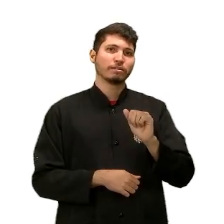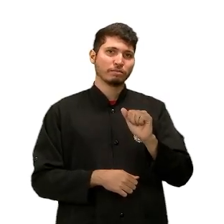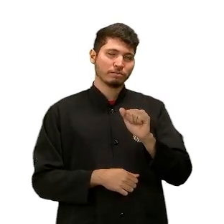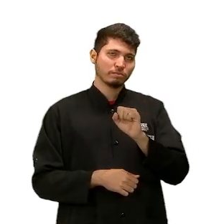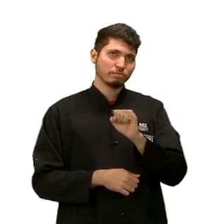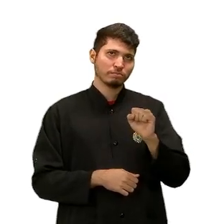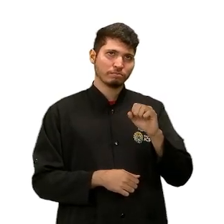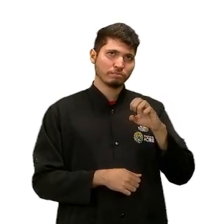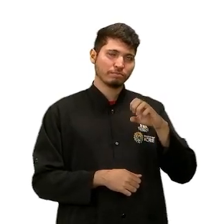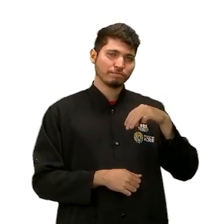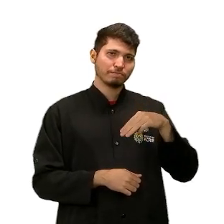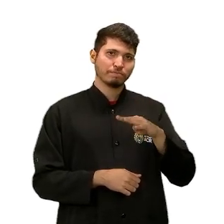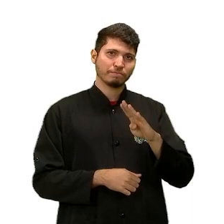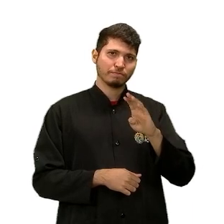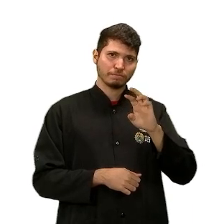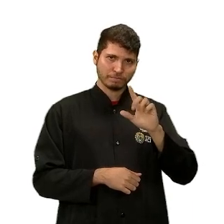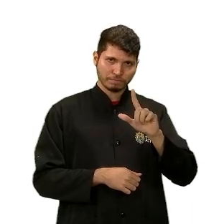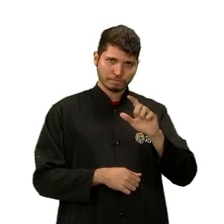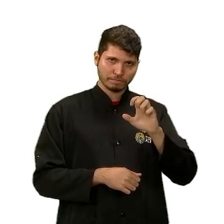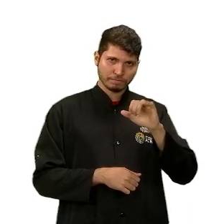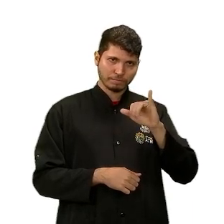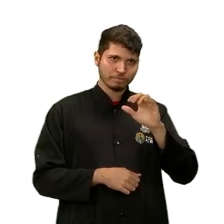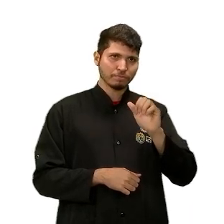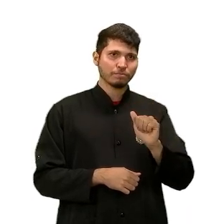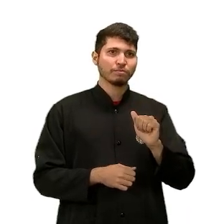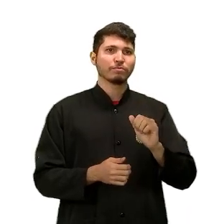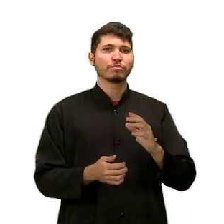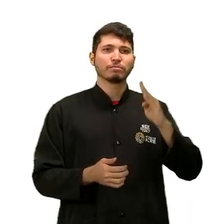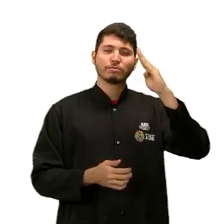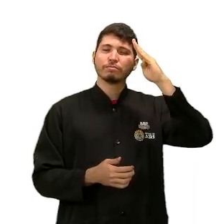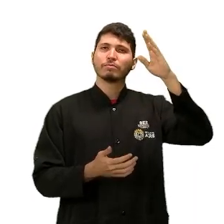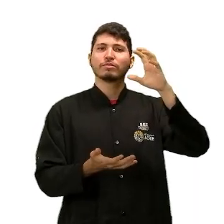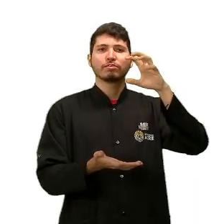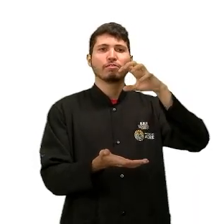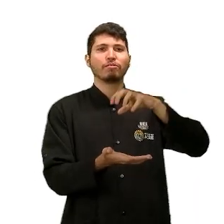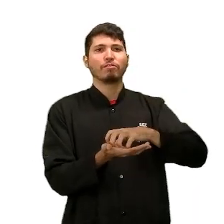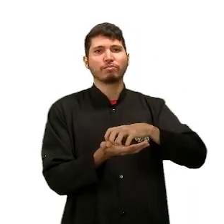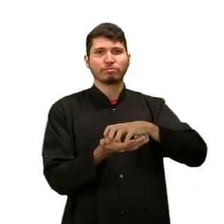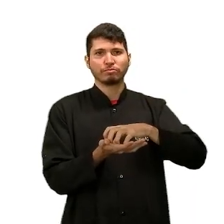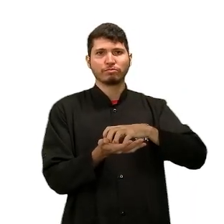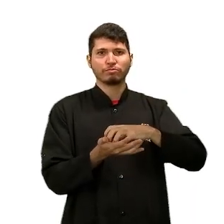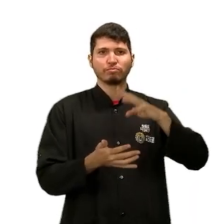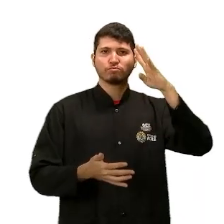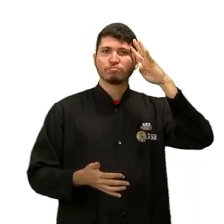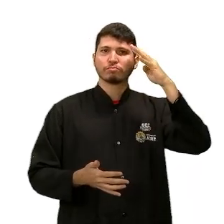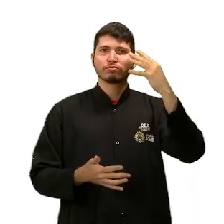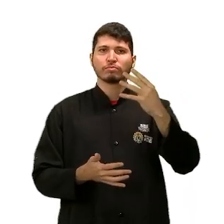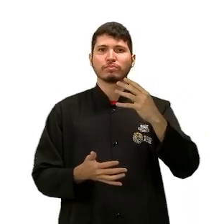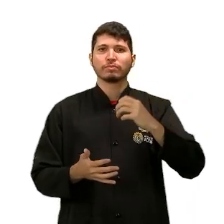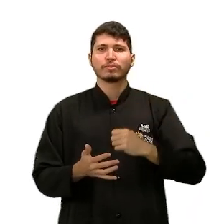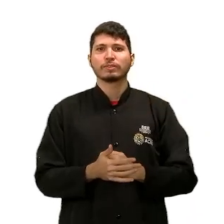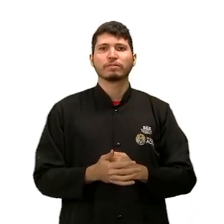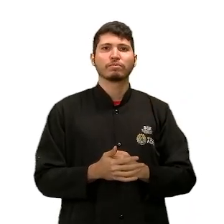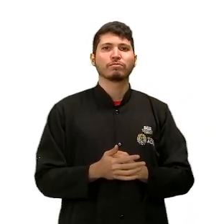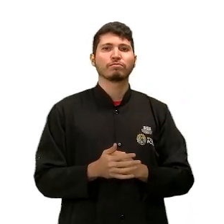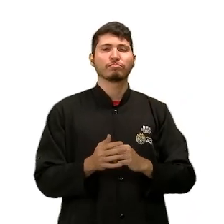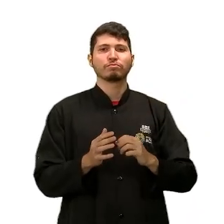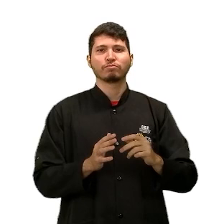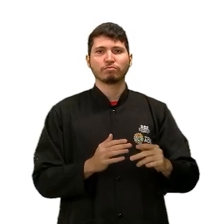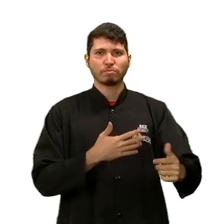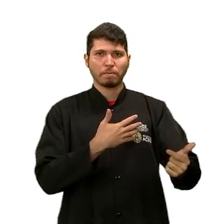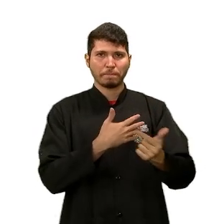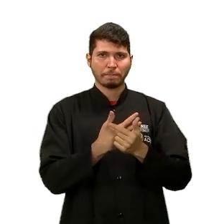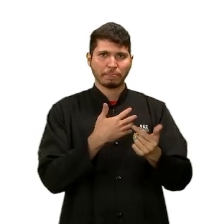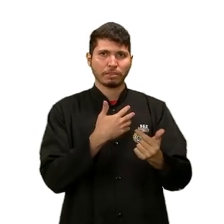principais órgãos de tomada de decisão dentro da entidade. O Conselho lida com questões de segurança e paz